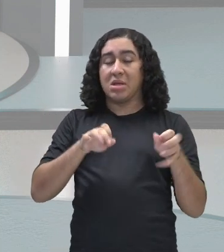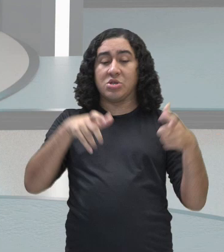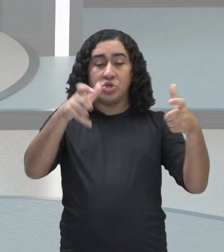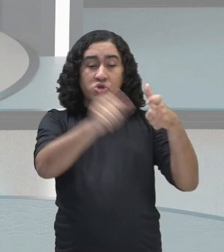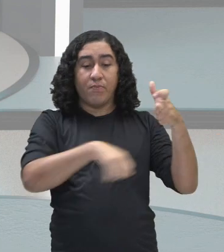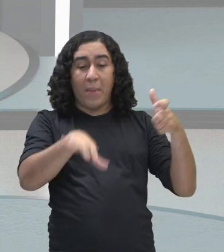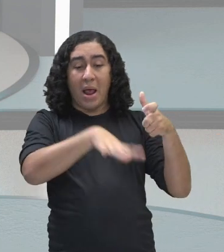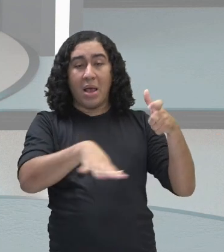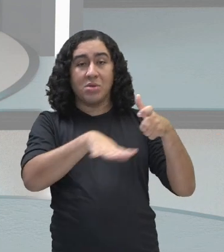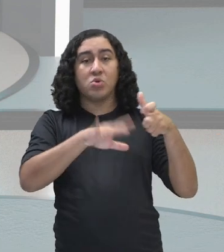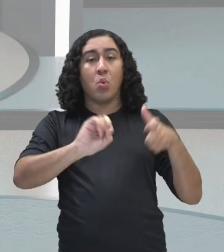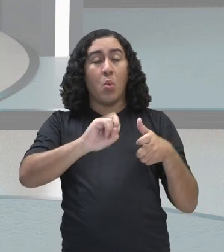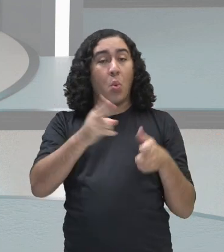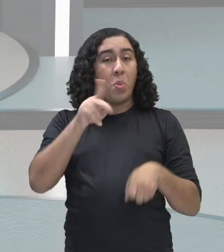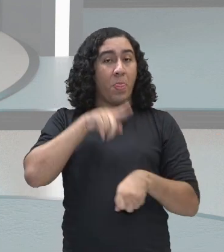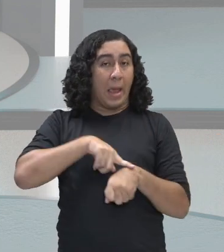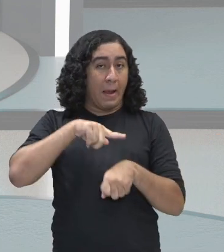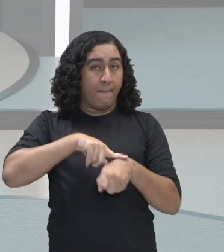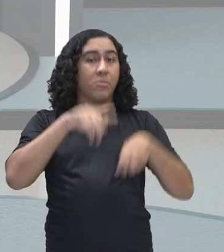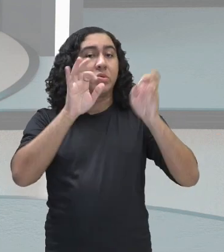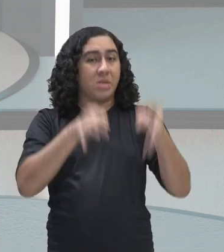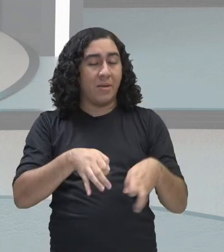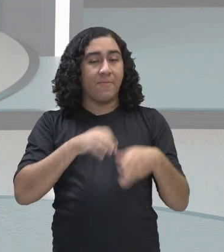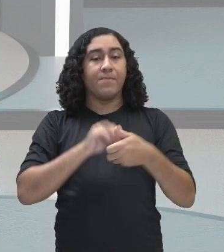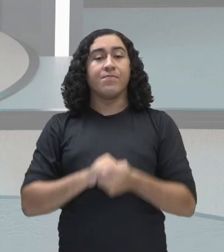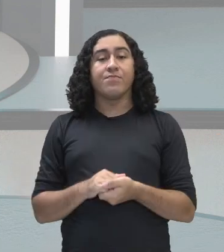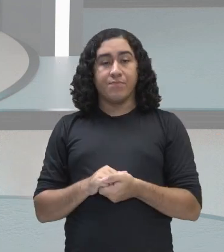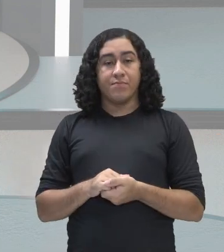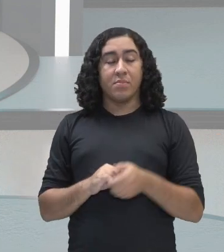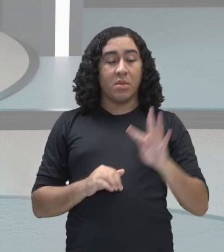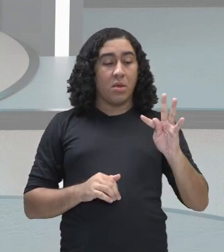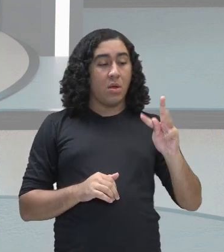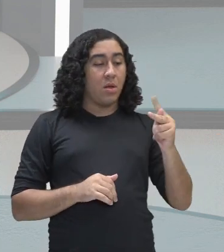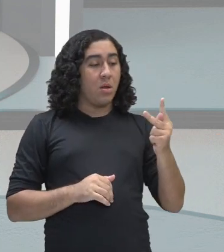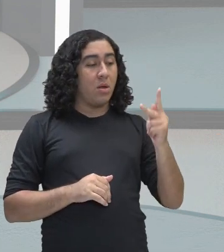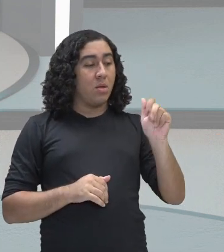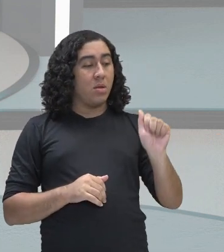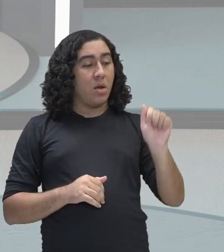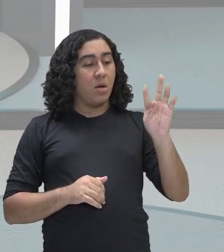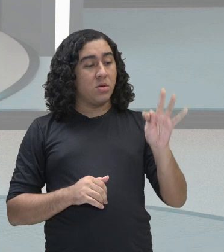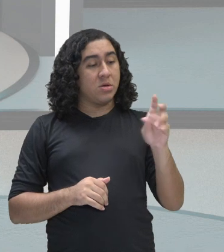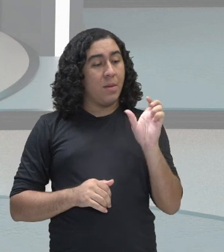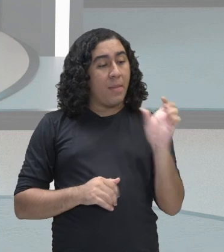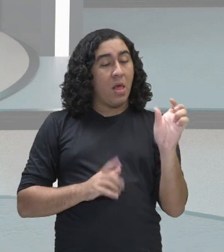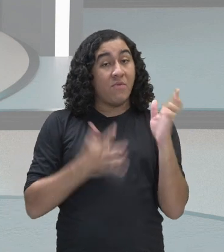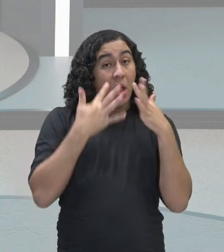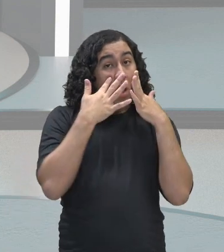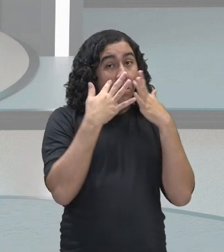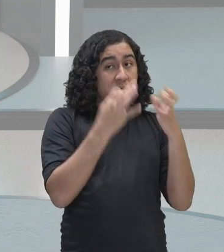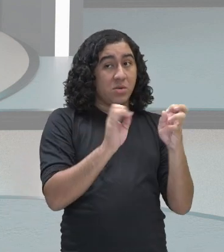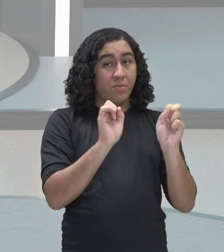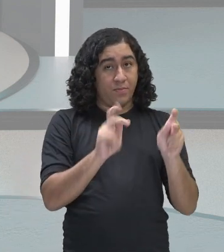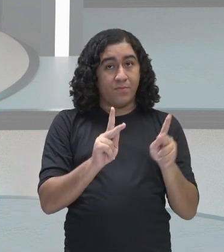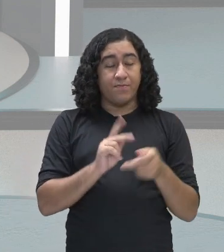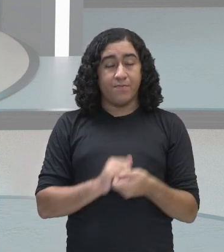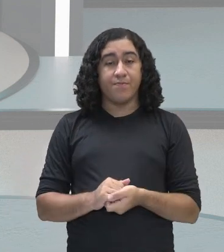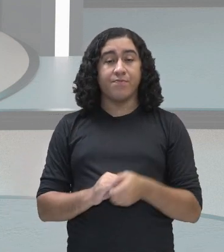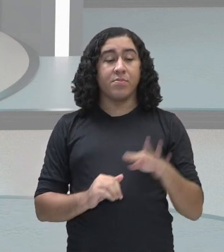vez eu reitero o início da palavra that, com som de TH referente a D. Tá certo? Eu vou